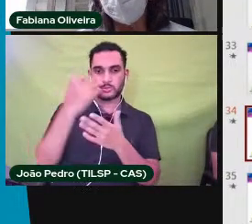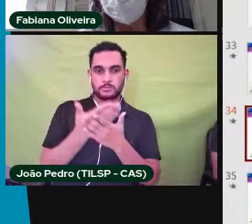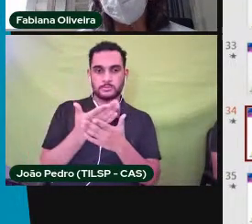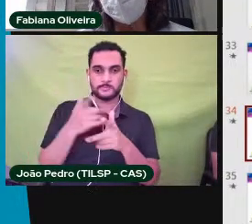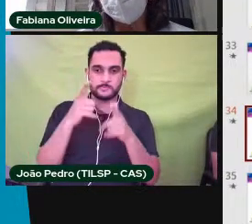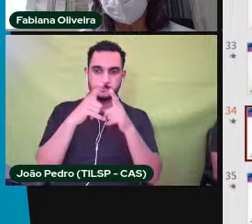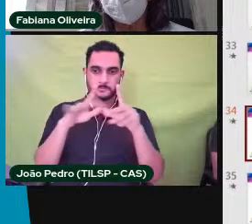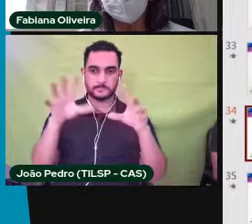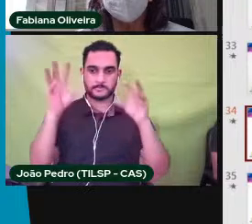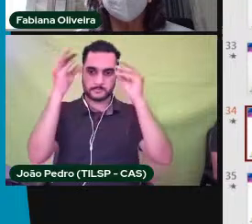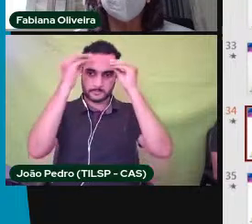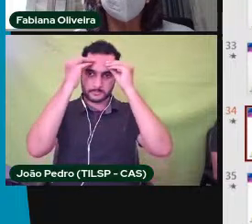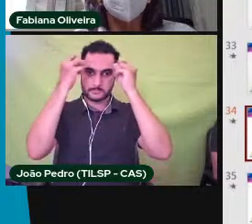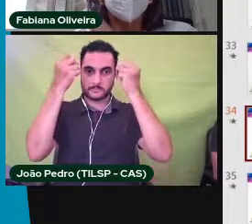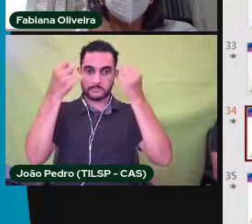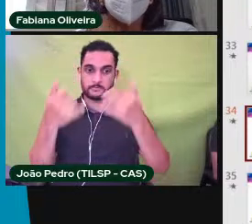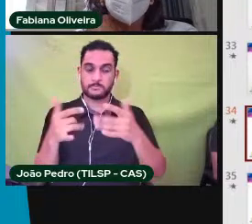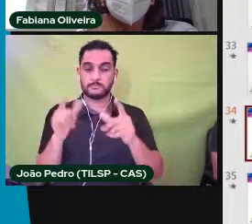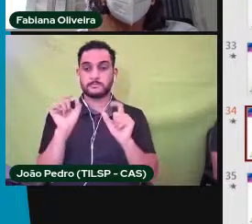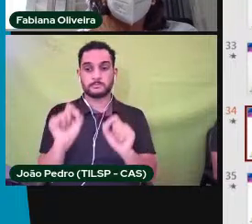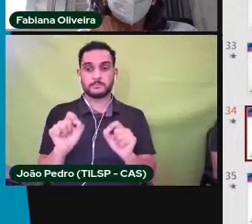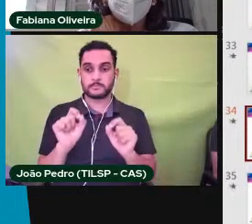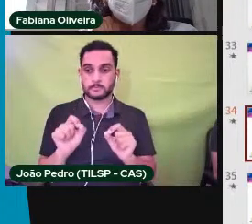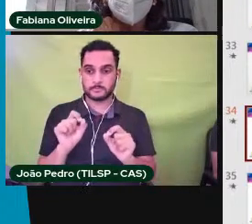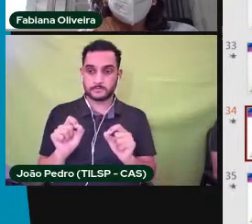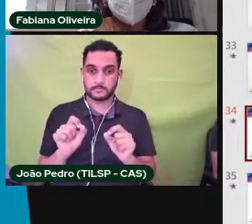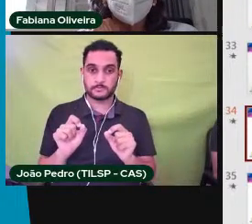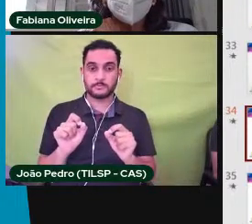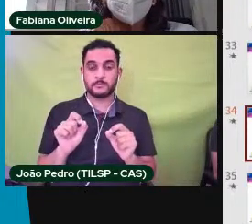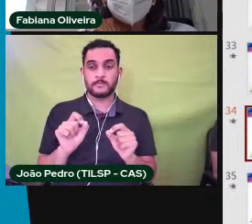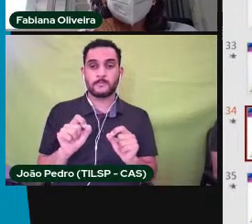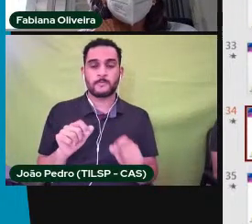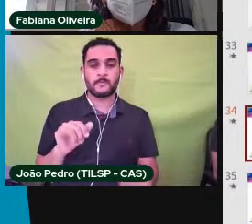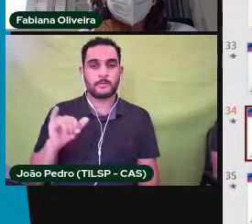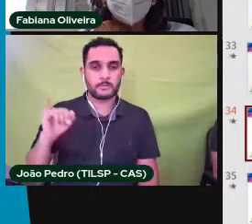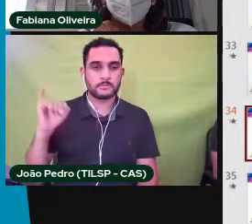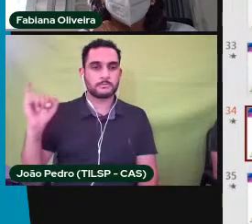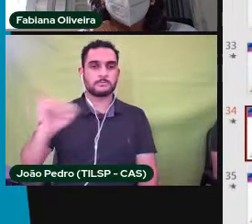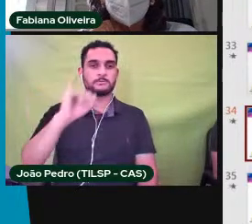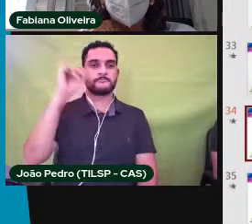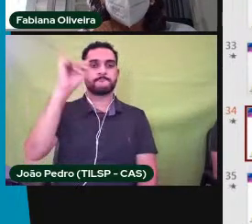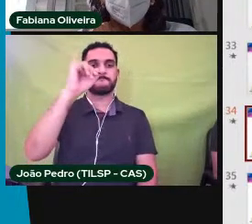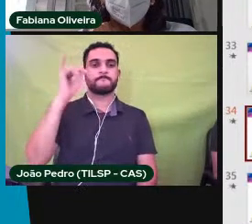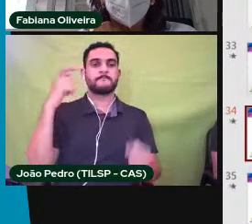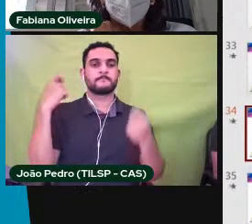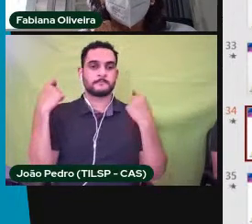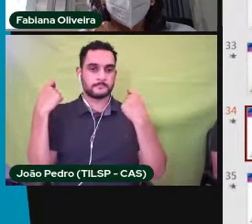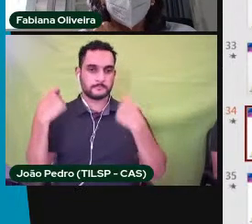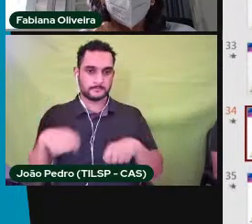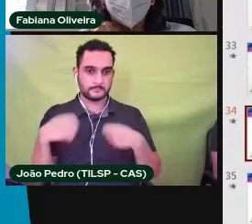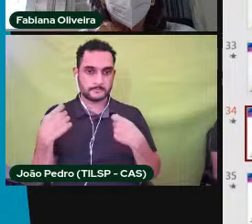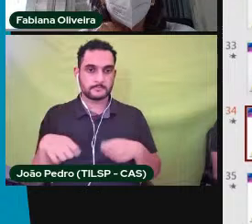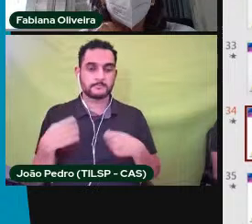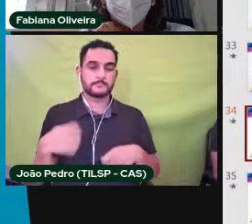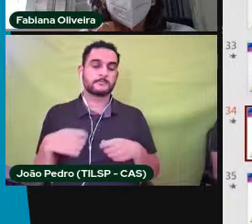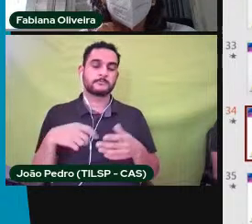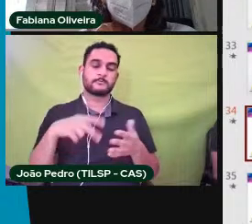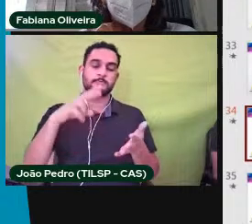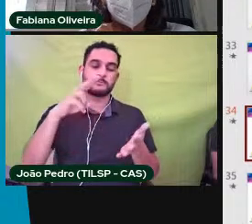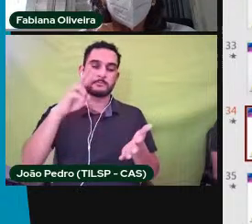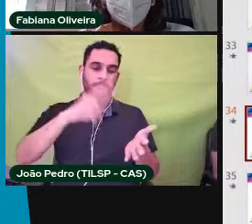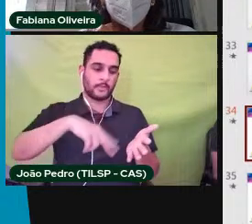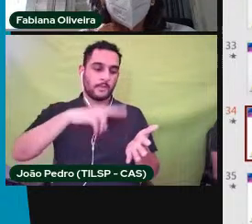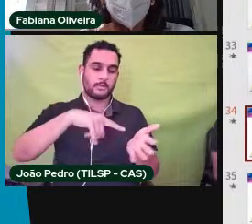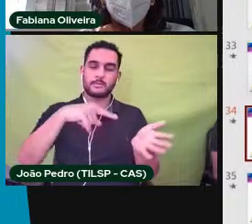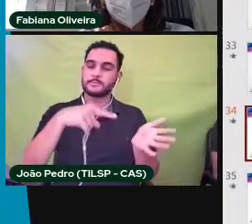que ele diz o seguinte: é muito importante, necessário, vital a leitura.